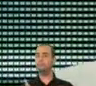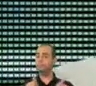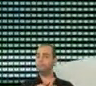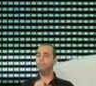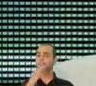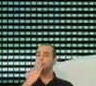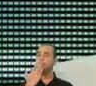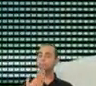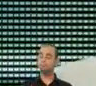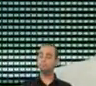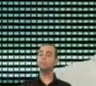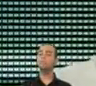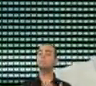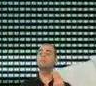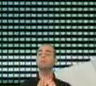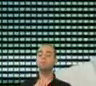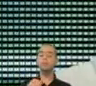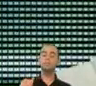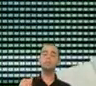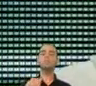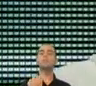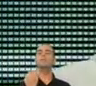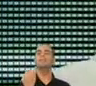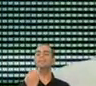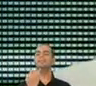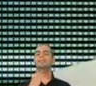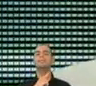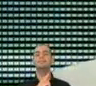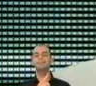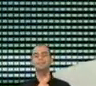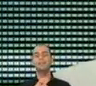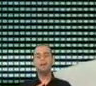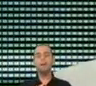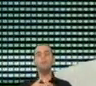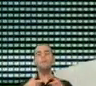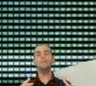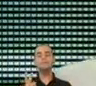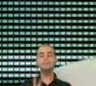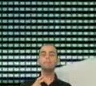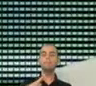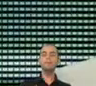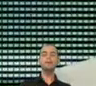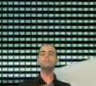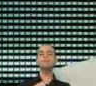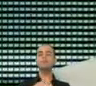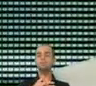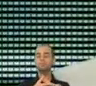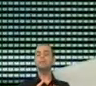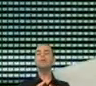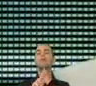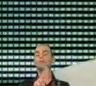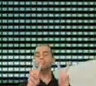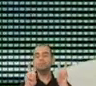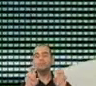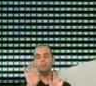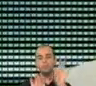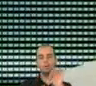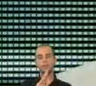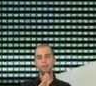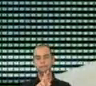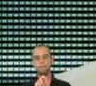UPAs. Ao mesmo tempo, eu acredito na importância fundamental de ampliar cada vez mais